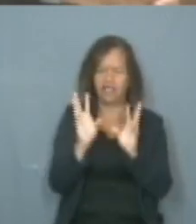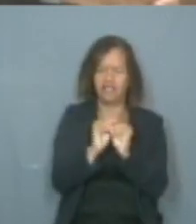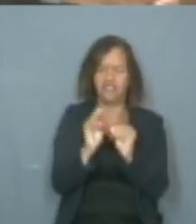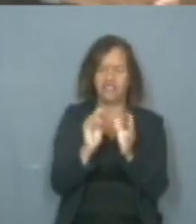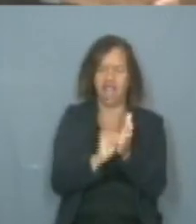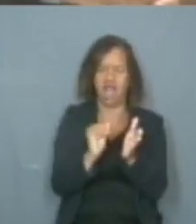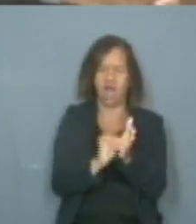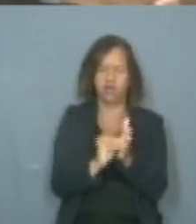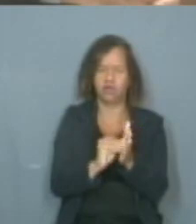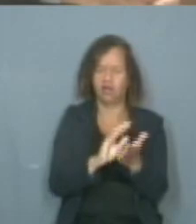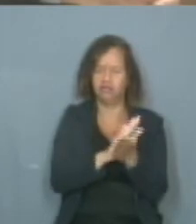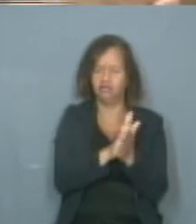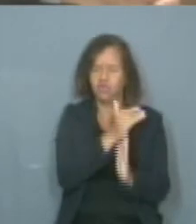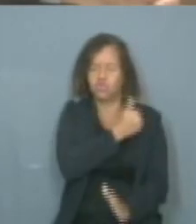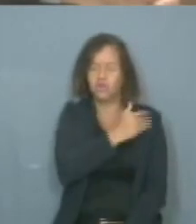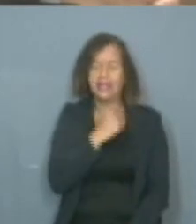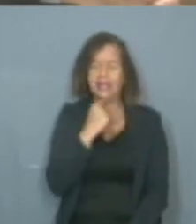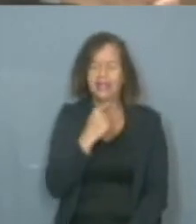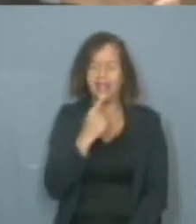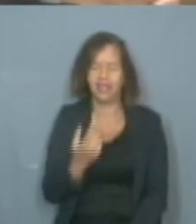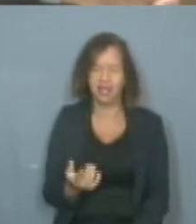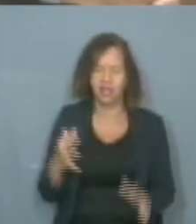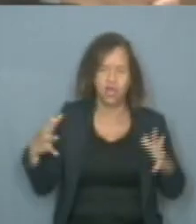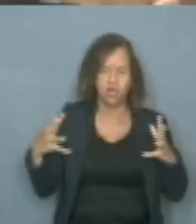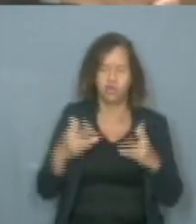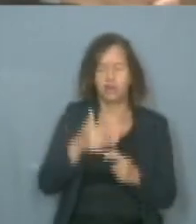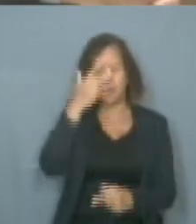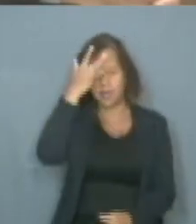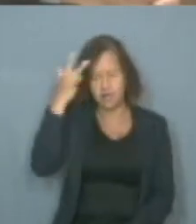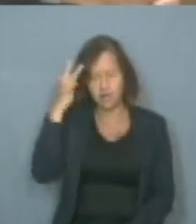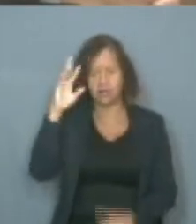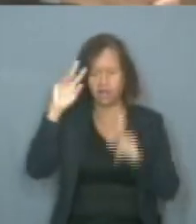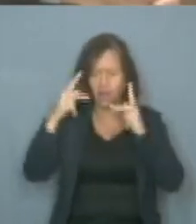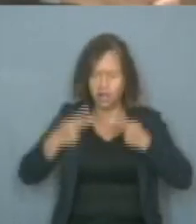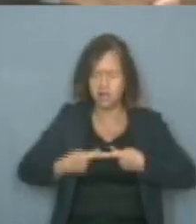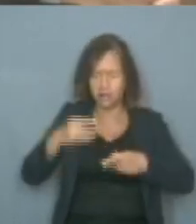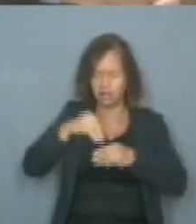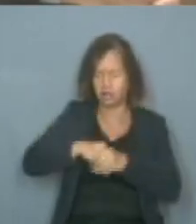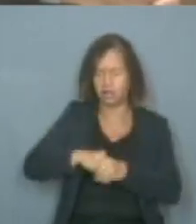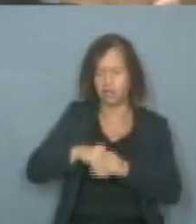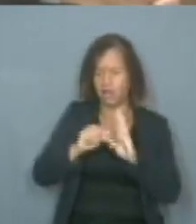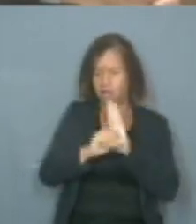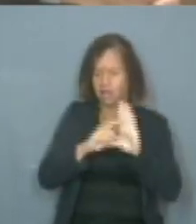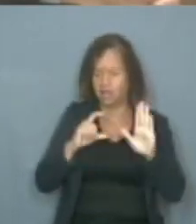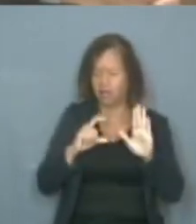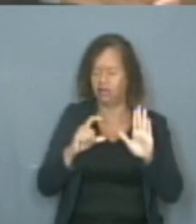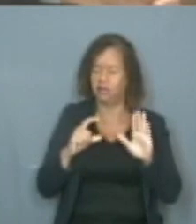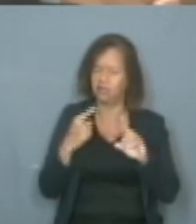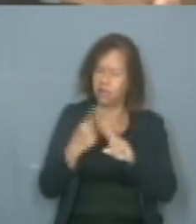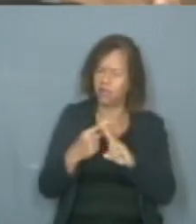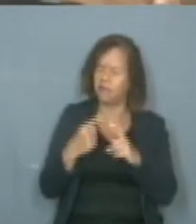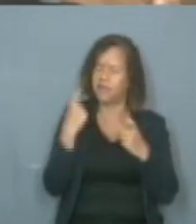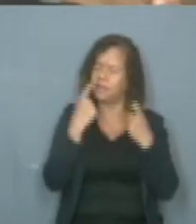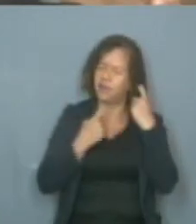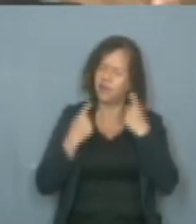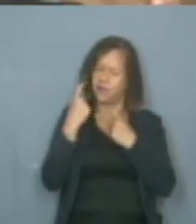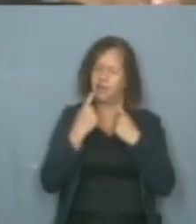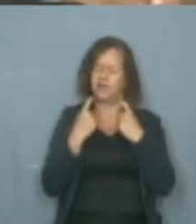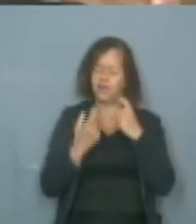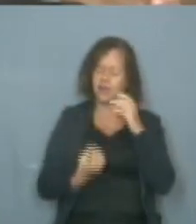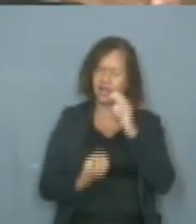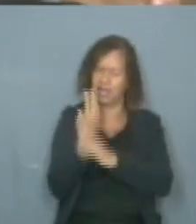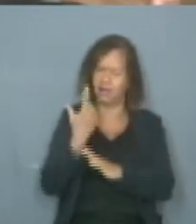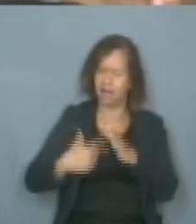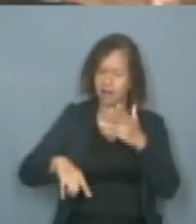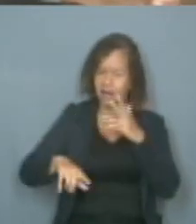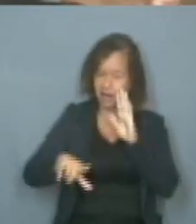não exclui absolutamente ninguém. Todas as pessoas estão reconhecidas dentro desse artigo. Então, de fato, eu me preocupo quando a gente cria uma